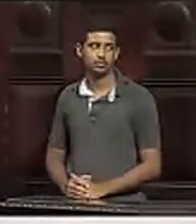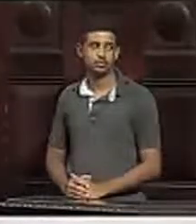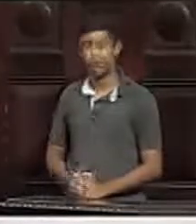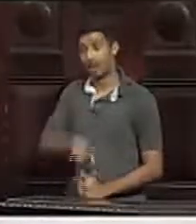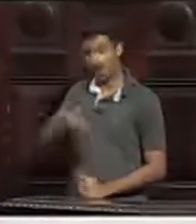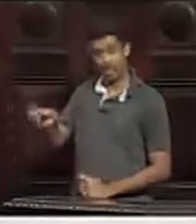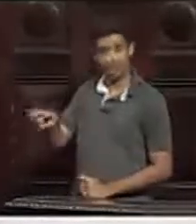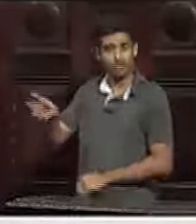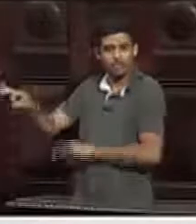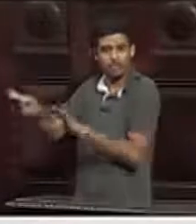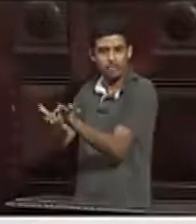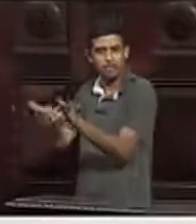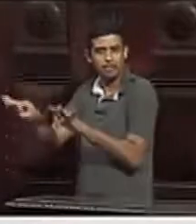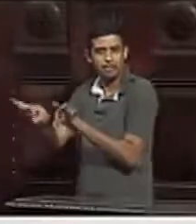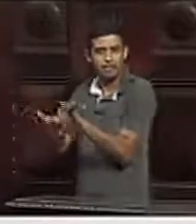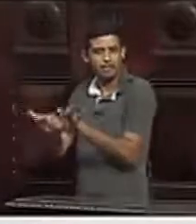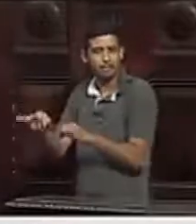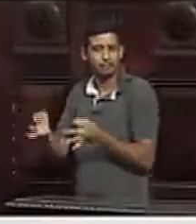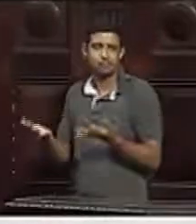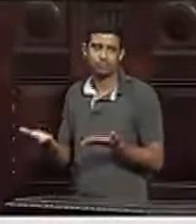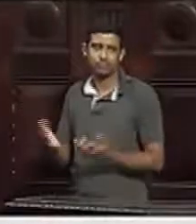elaboram a pasta.